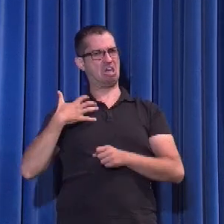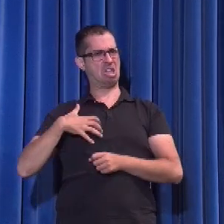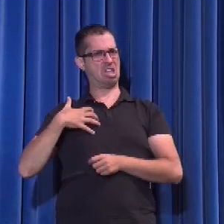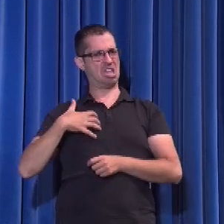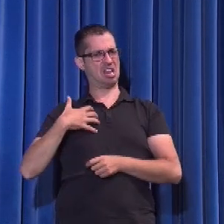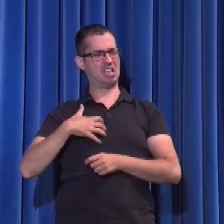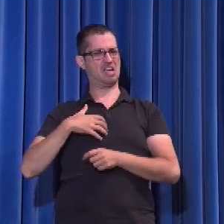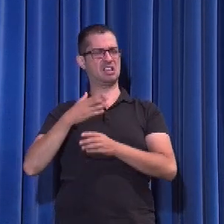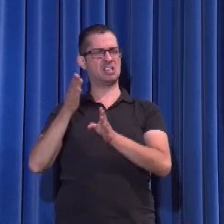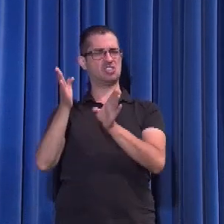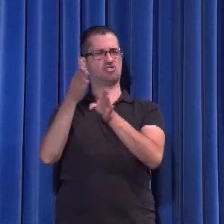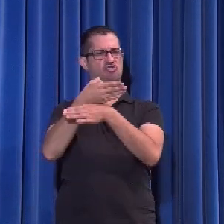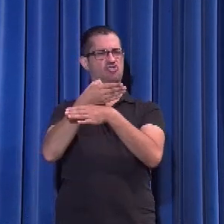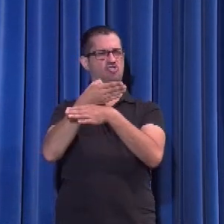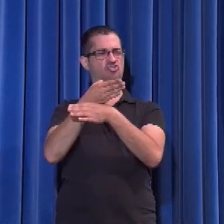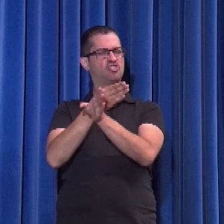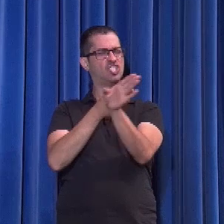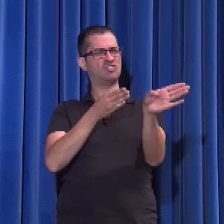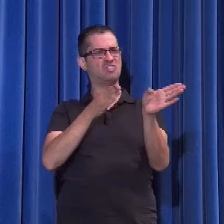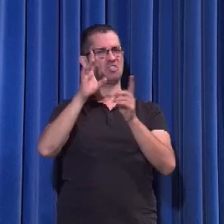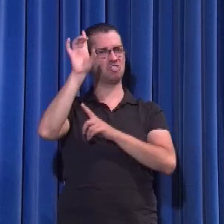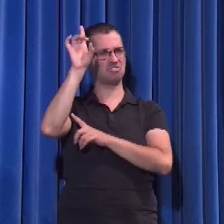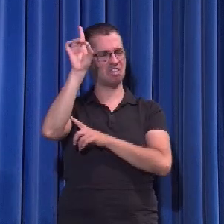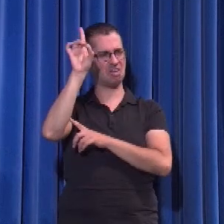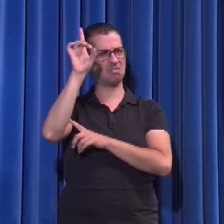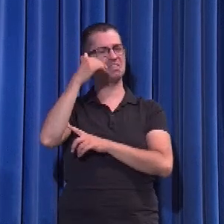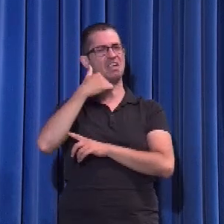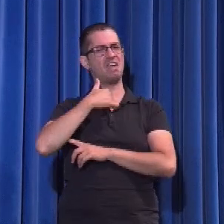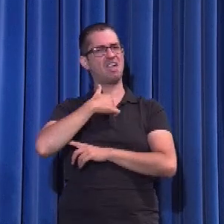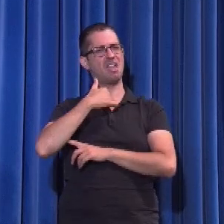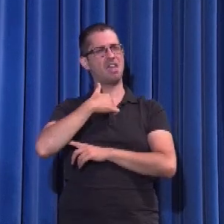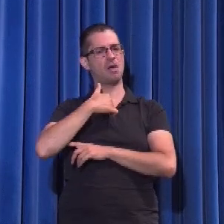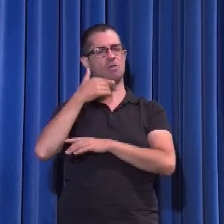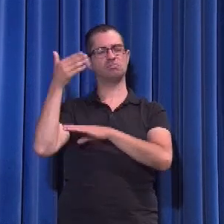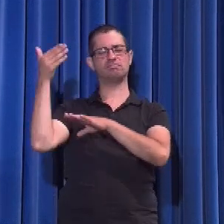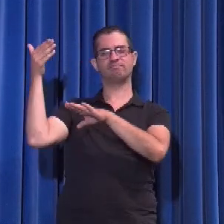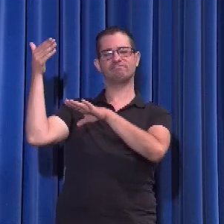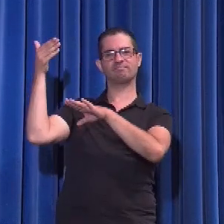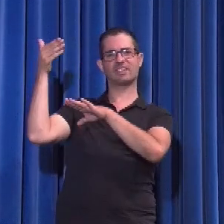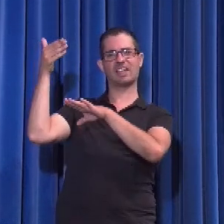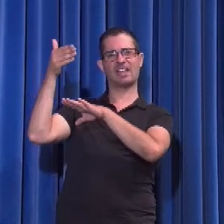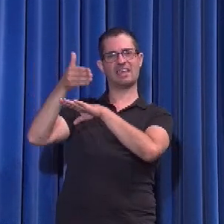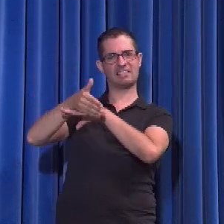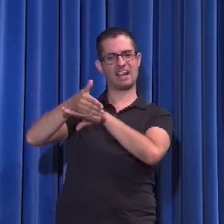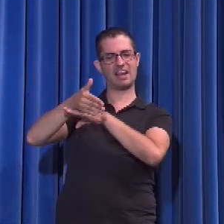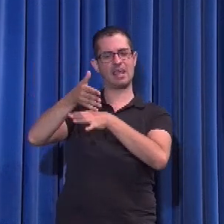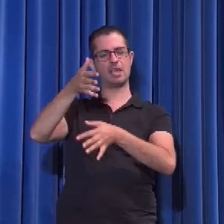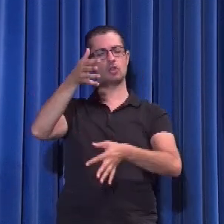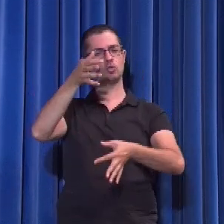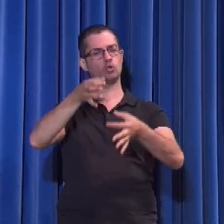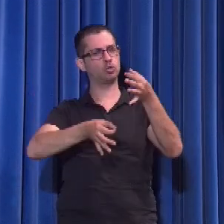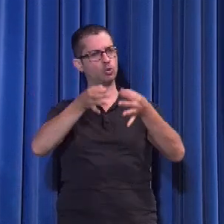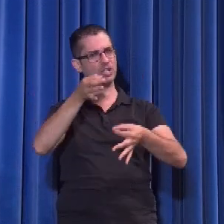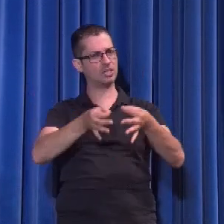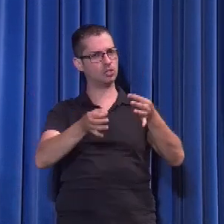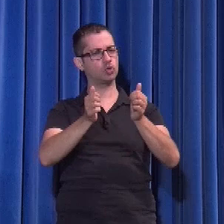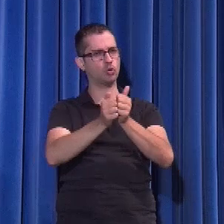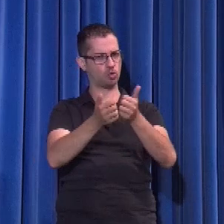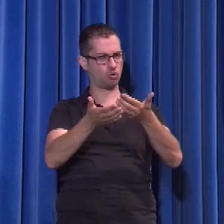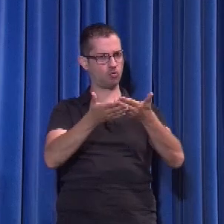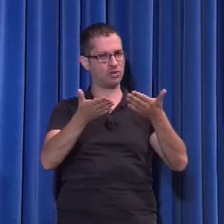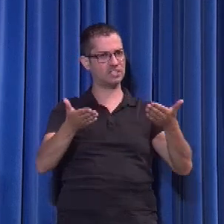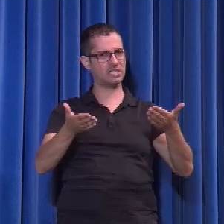mim. Eis que entrarei, Deus dizendo, eis que entrarei em juízo contigo, porquanto dizes,